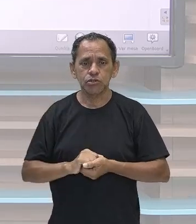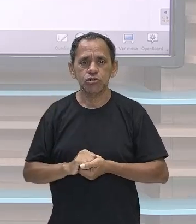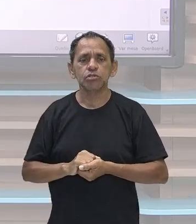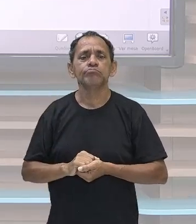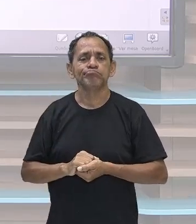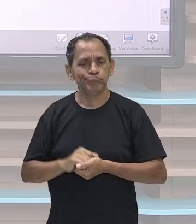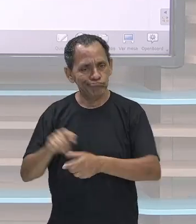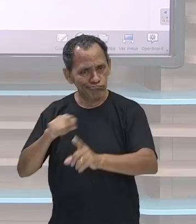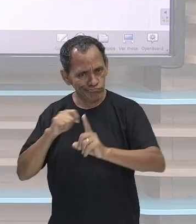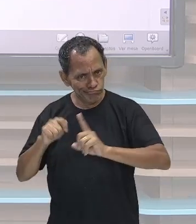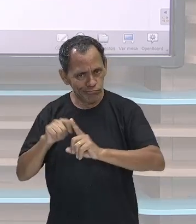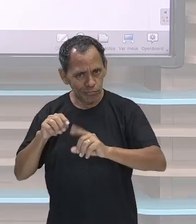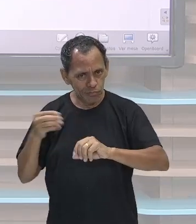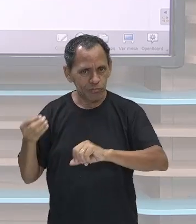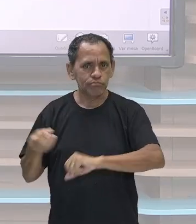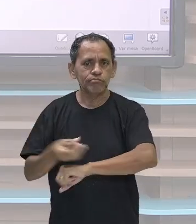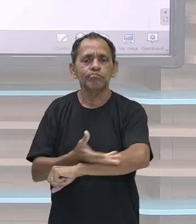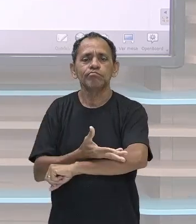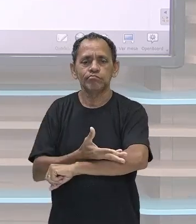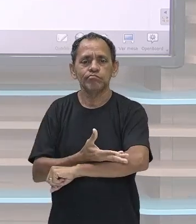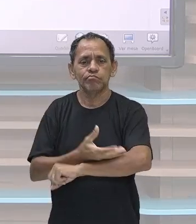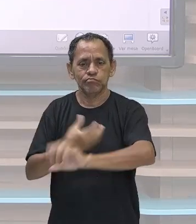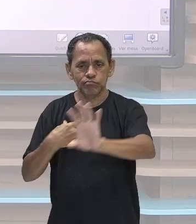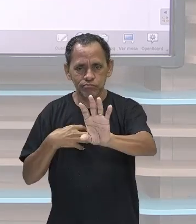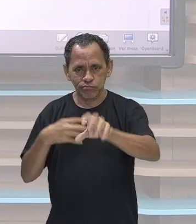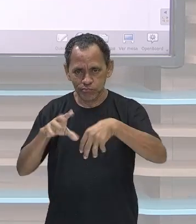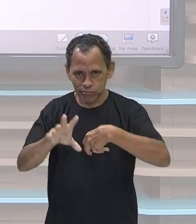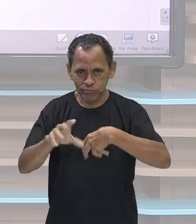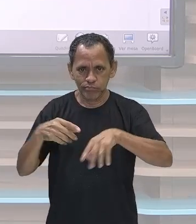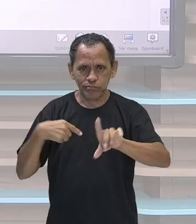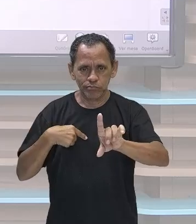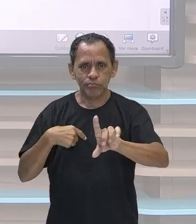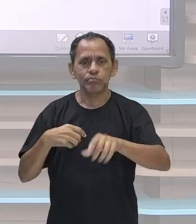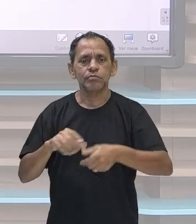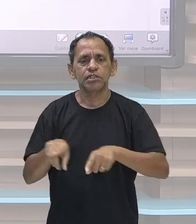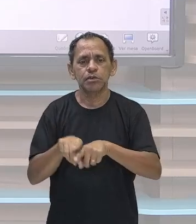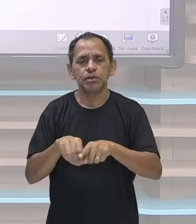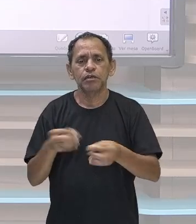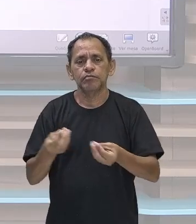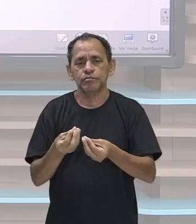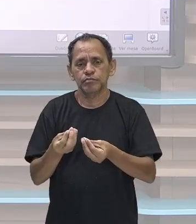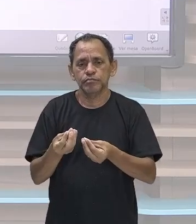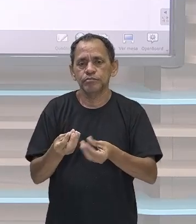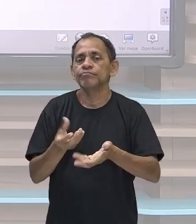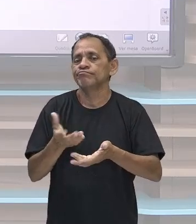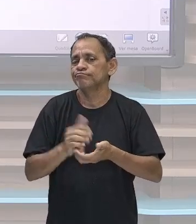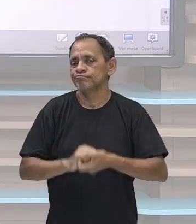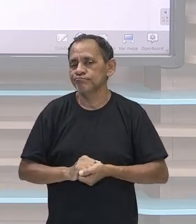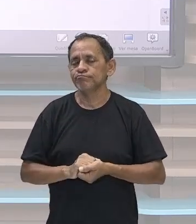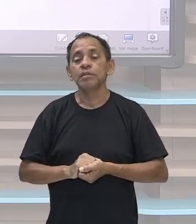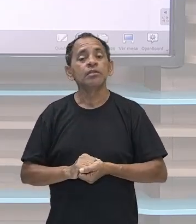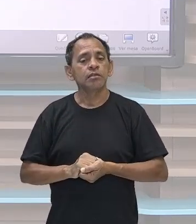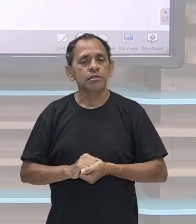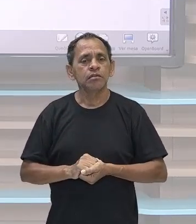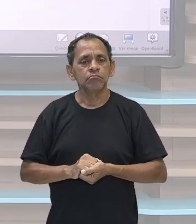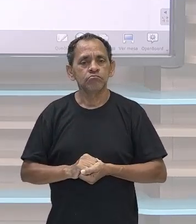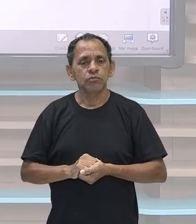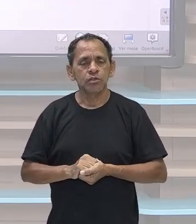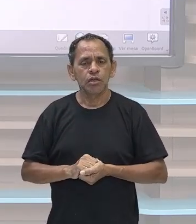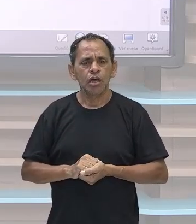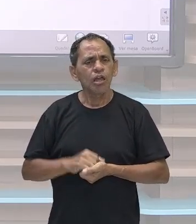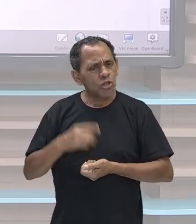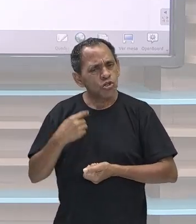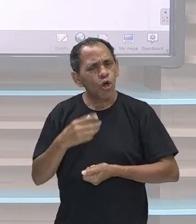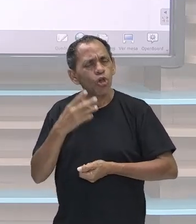tão importantes, como é o caso da empatia. Tá bom, gente? Então, a gente só consegue observar vantagens,